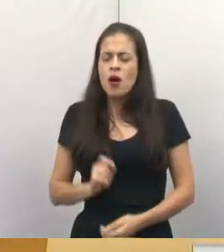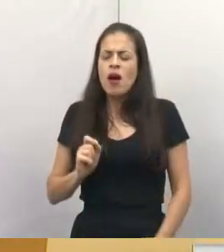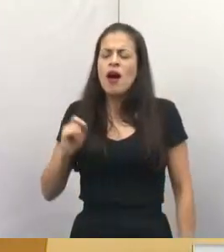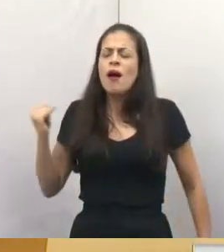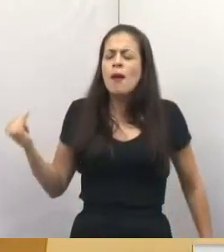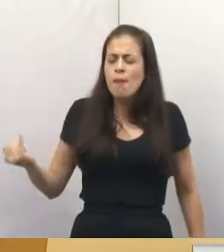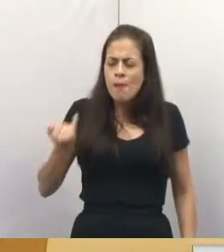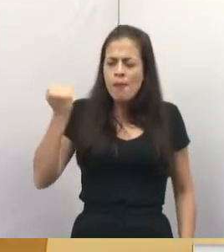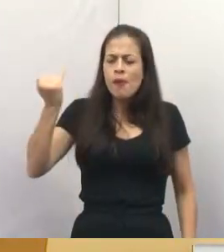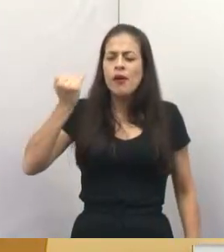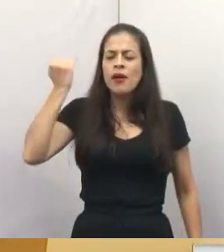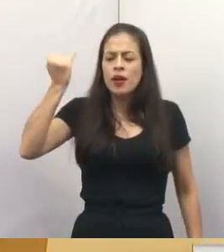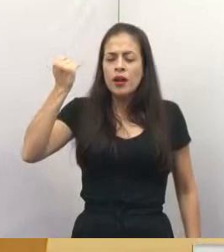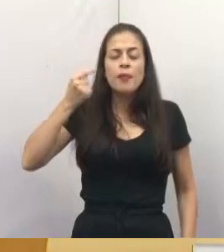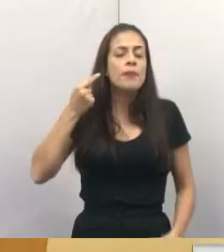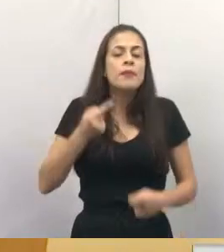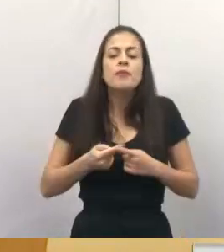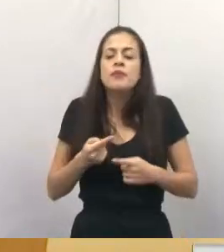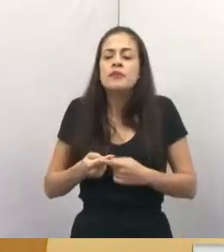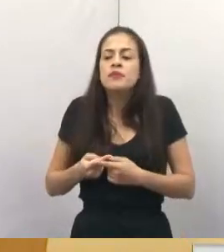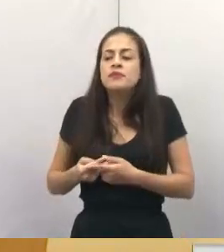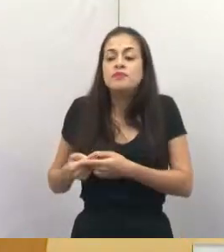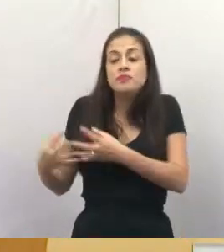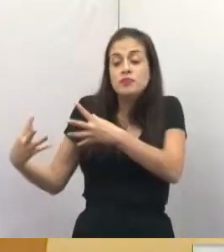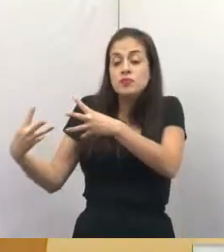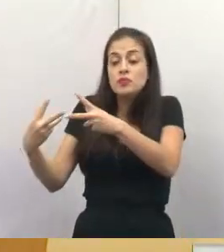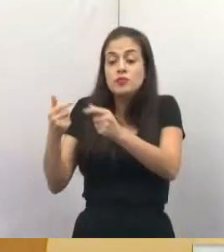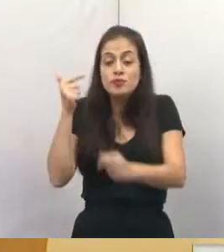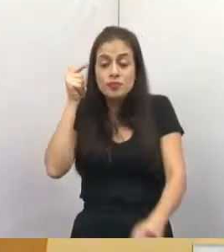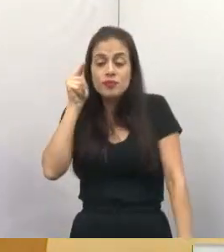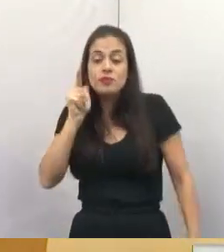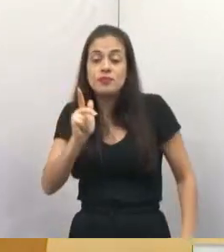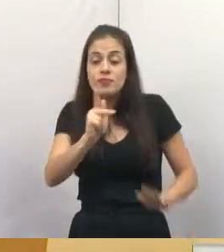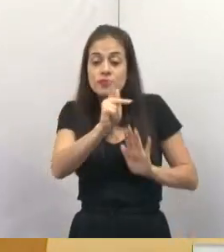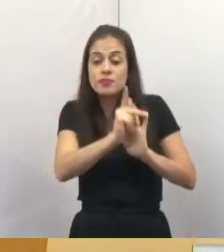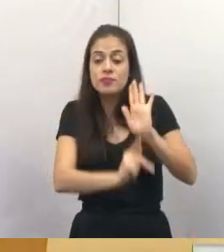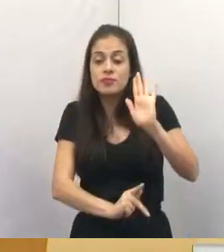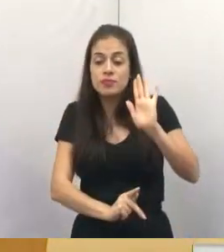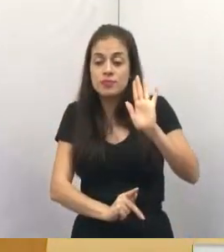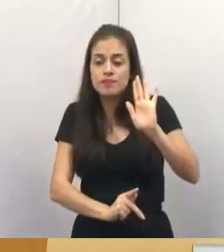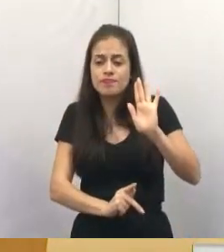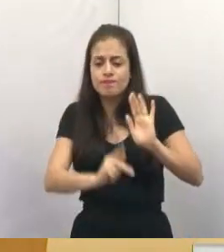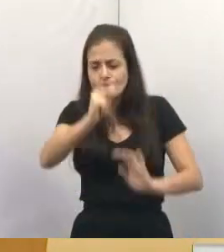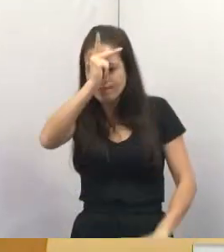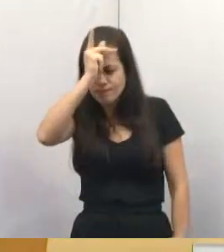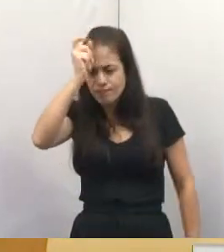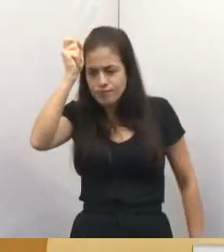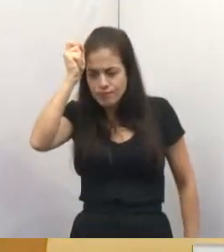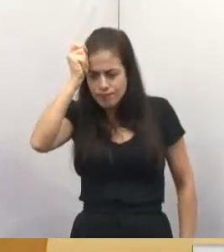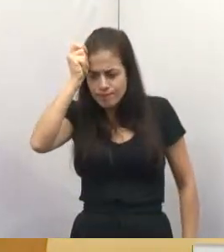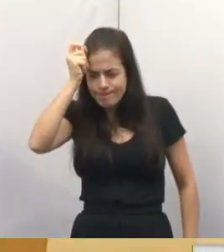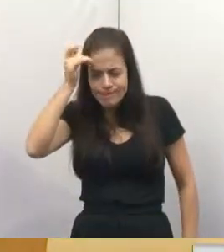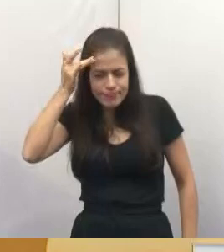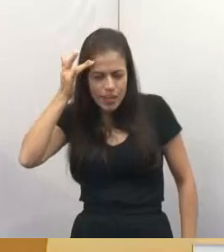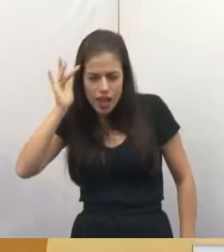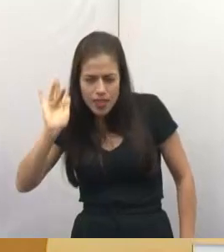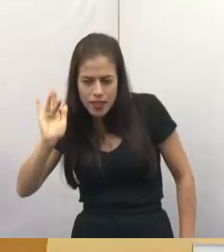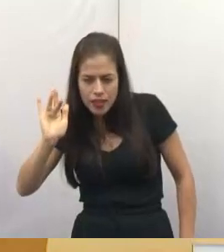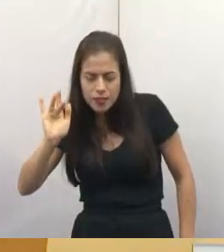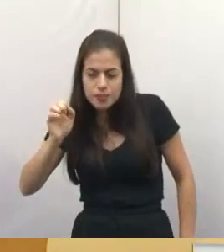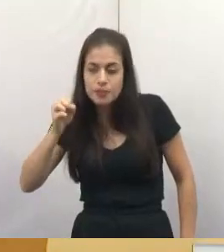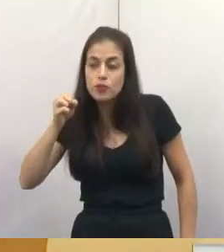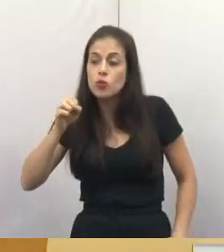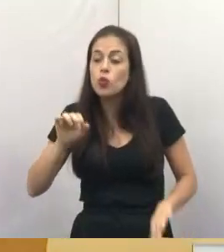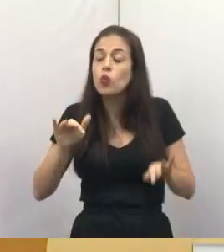importância, por que todos ganham com esse projeto? A prefeitura, não sei se vocês sabem, quando você emite um